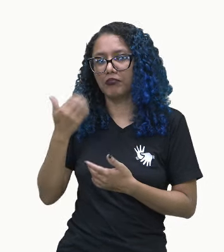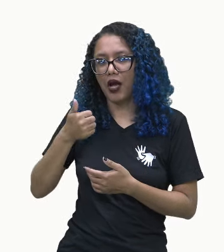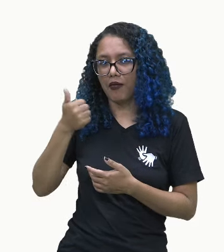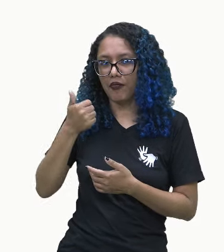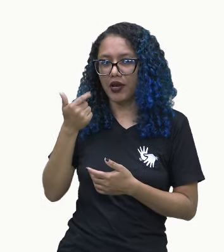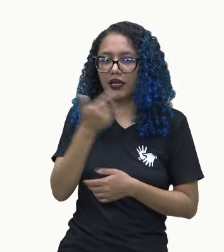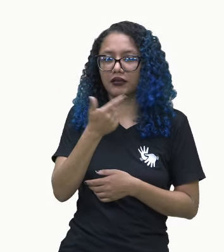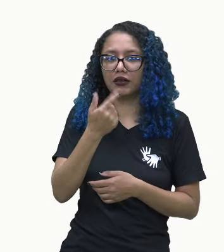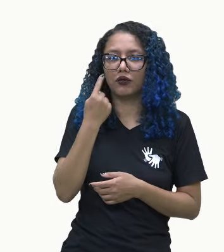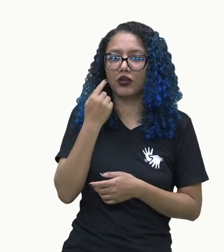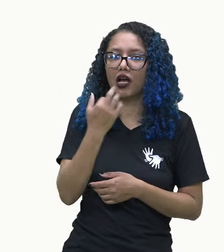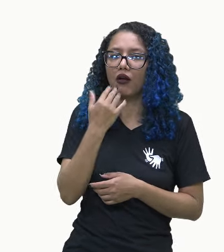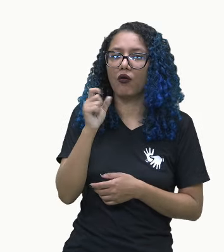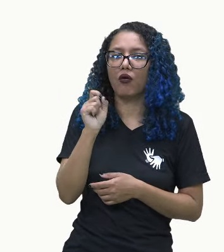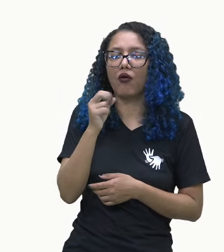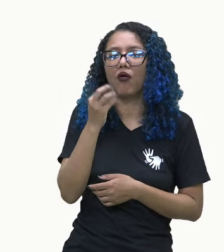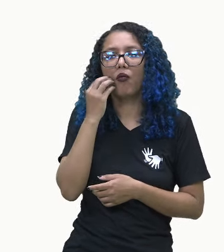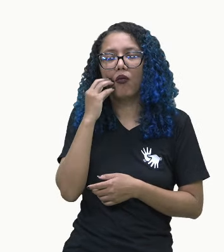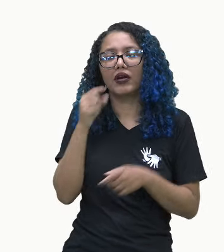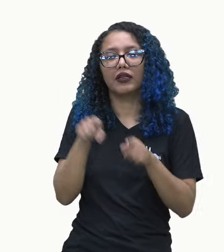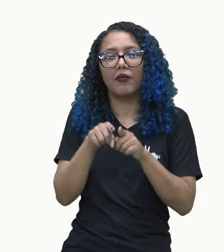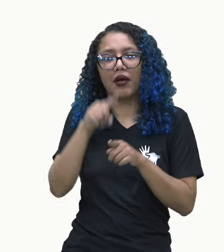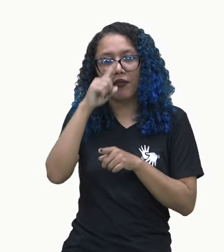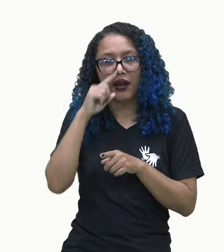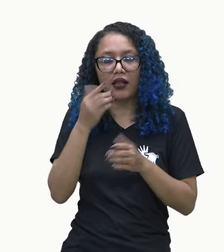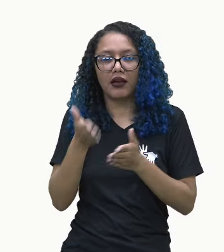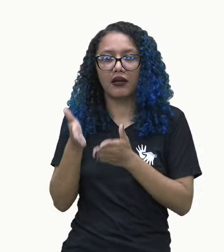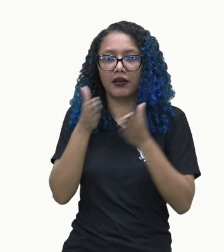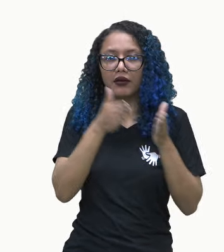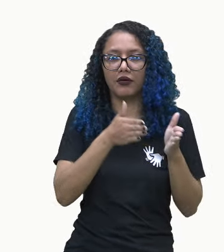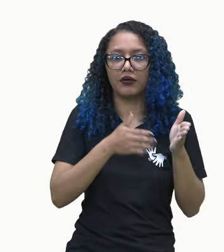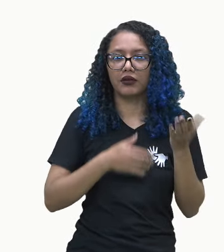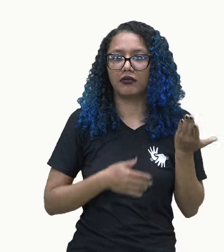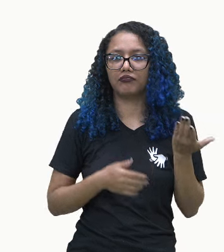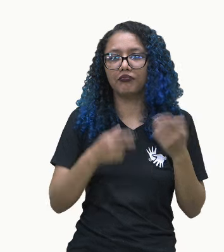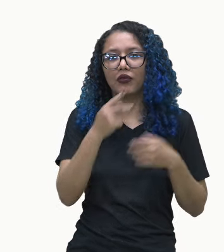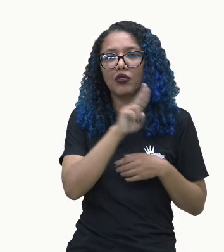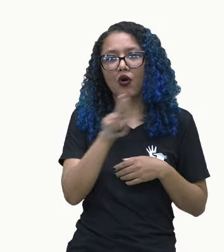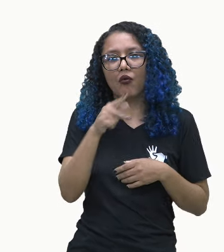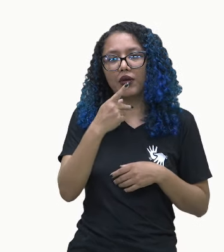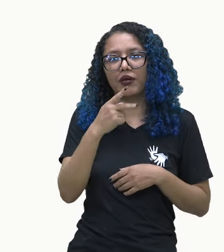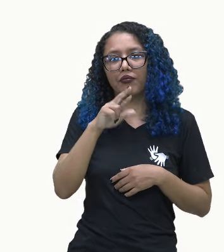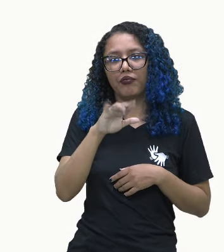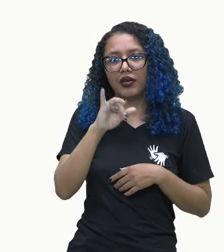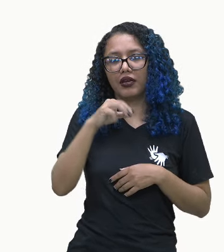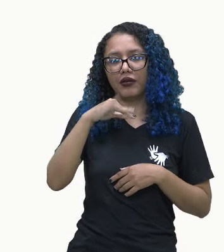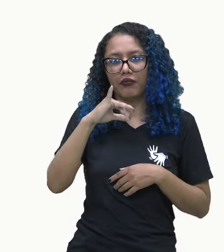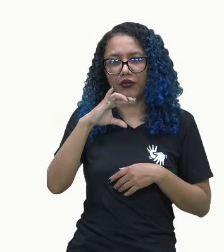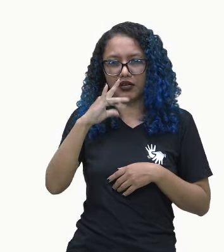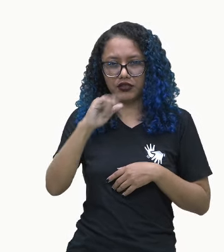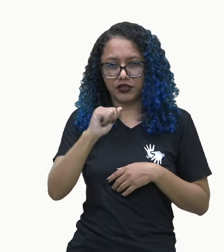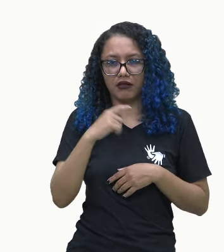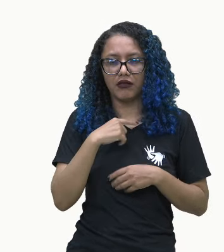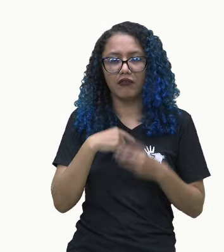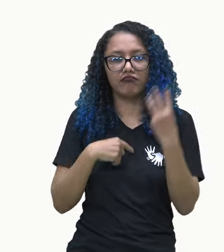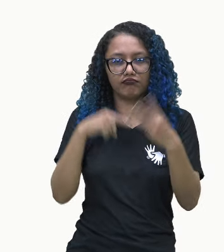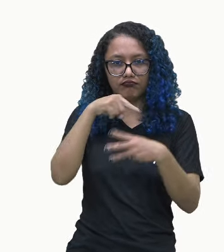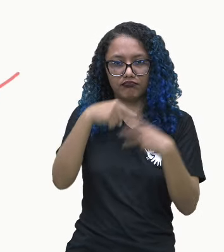pela guanina, e nós temos as bases nitrogenadas pirimídicas, que são formadas pela